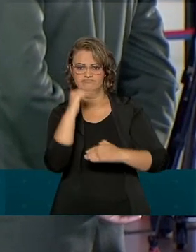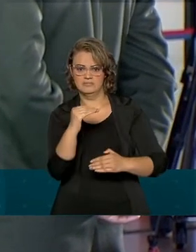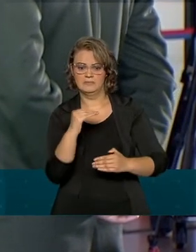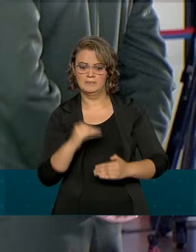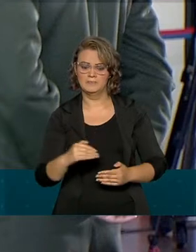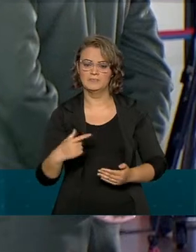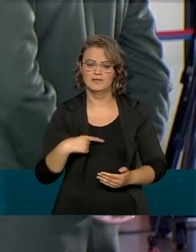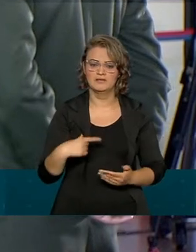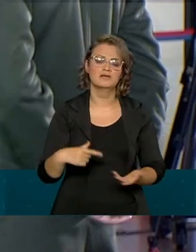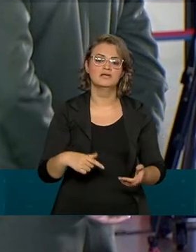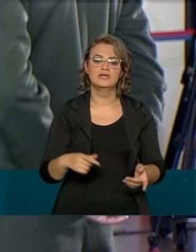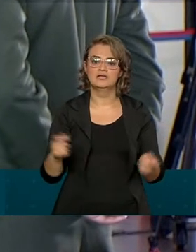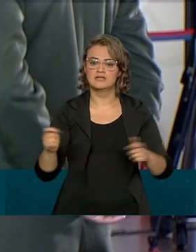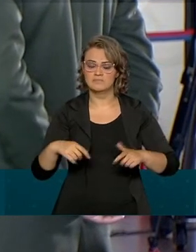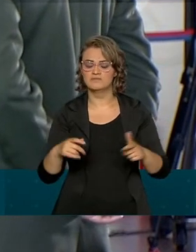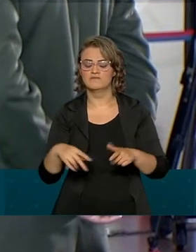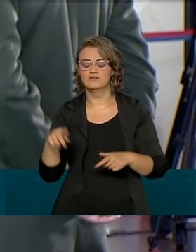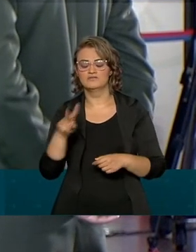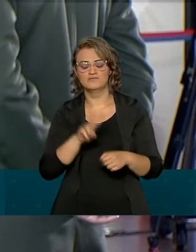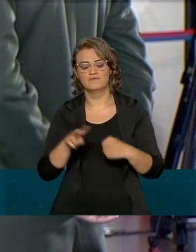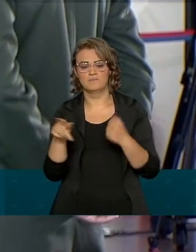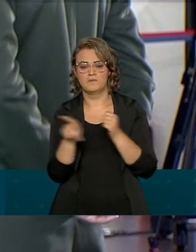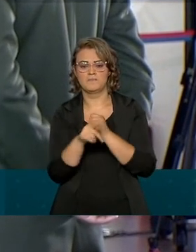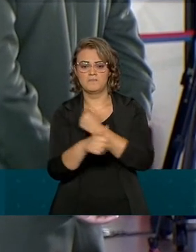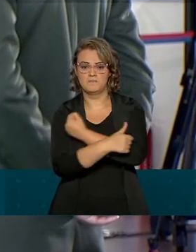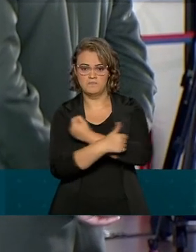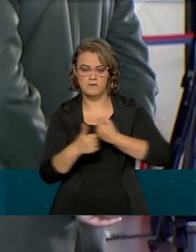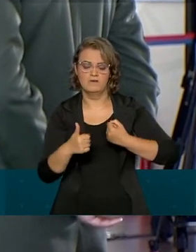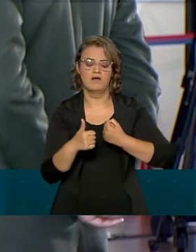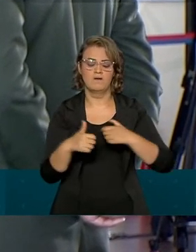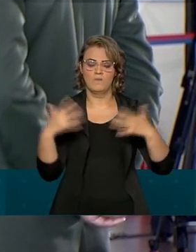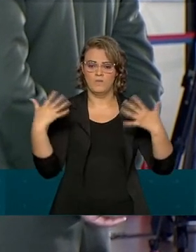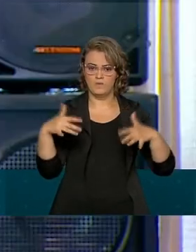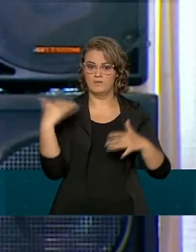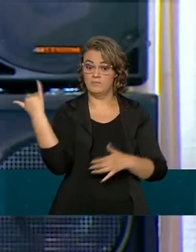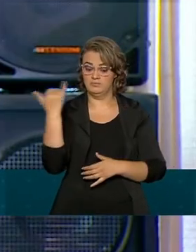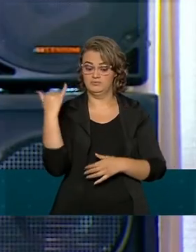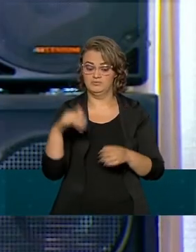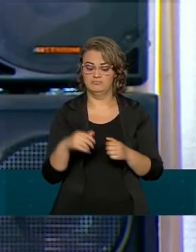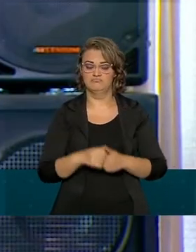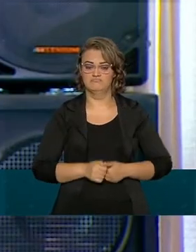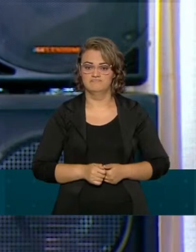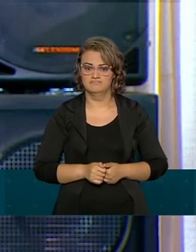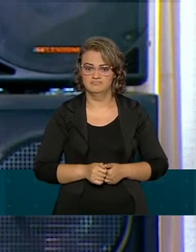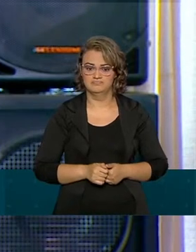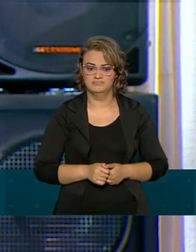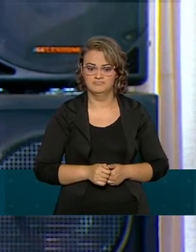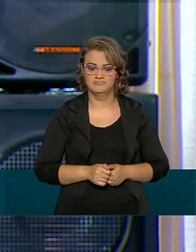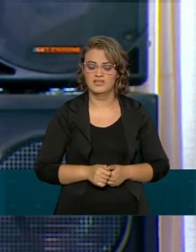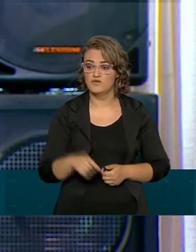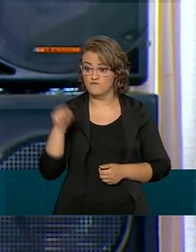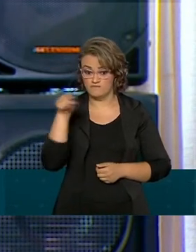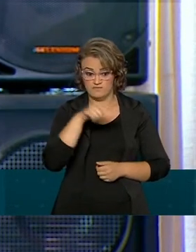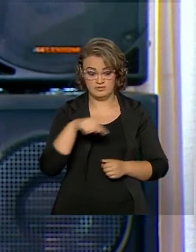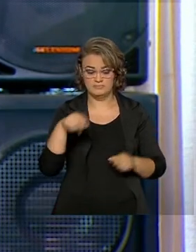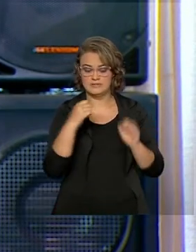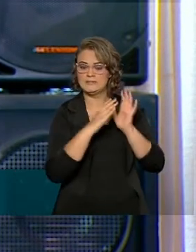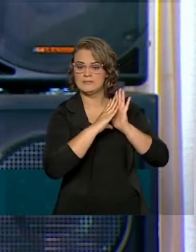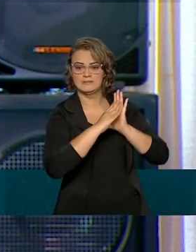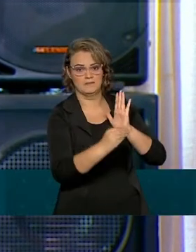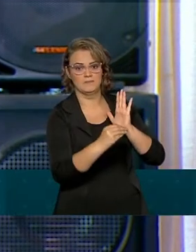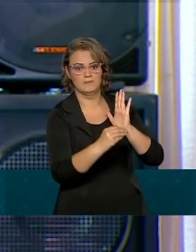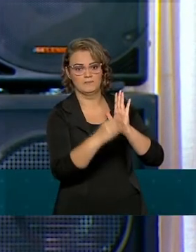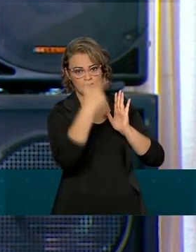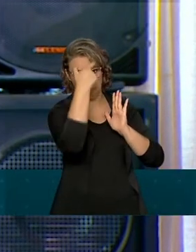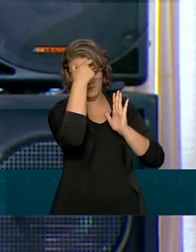disciplina e na prática dos valores morais mais caros a nossa sociedade Olá sejam exemplos na